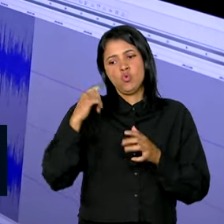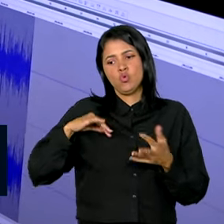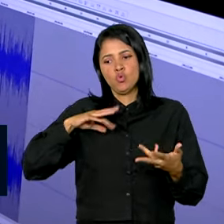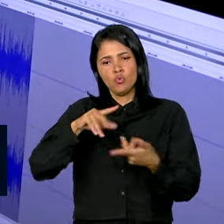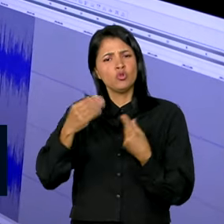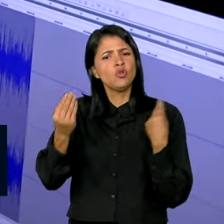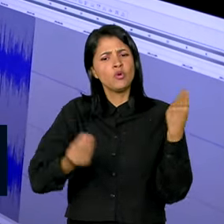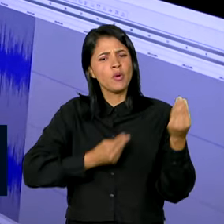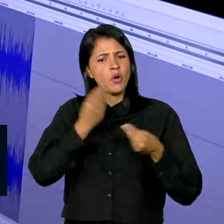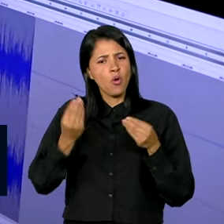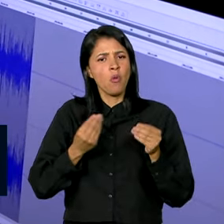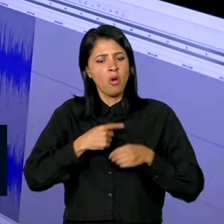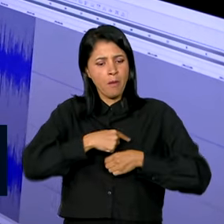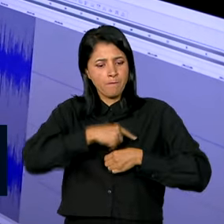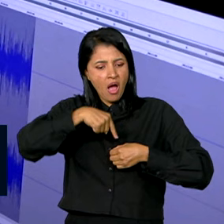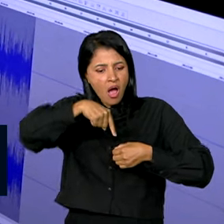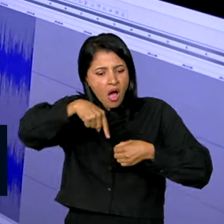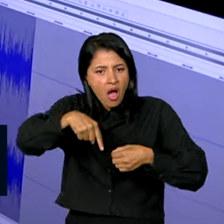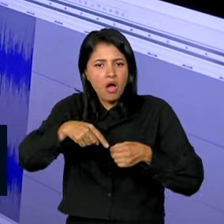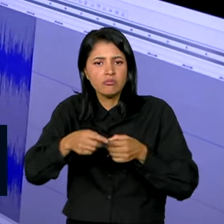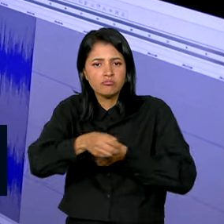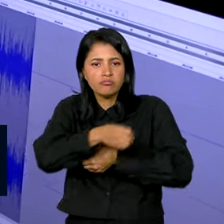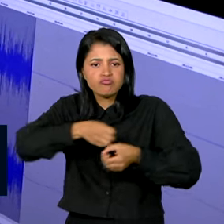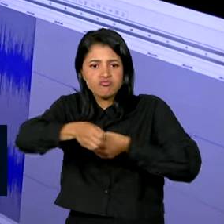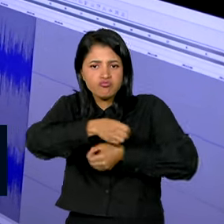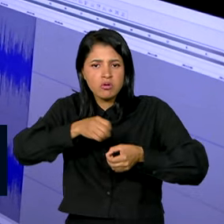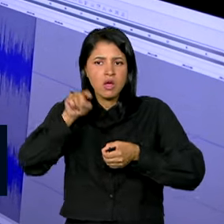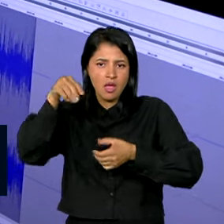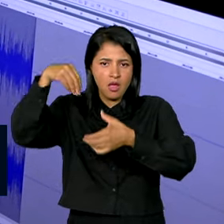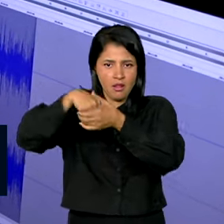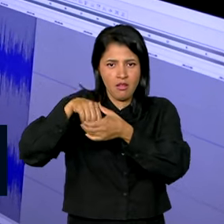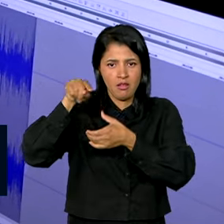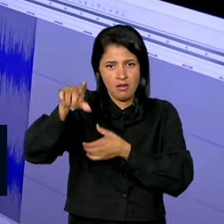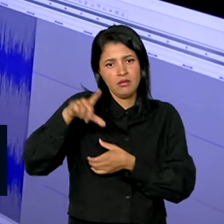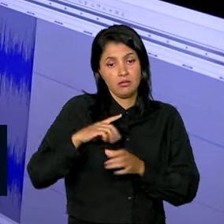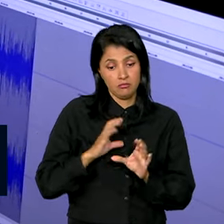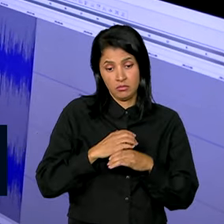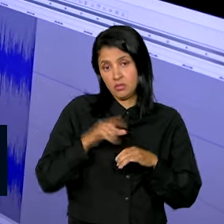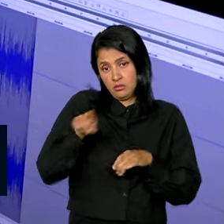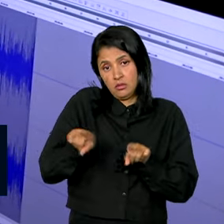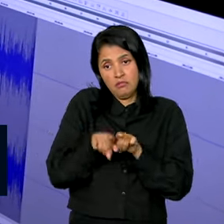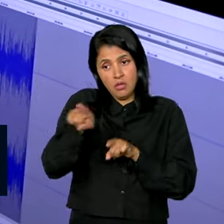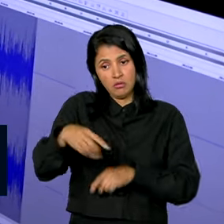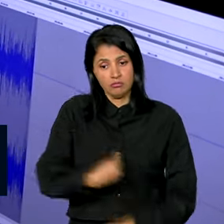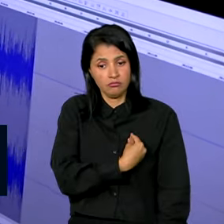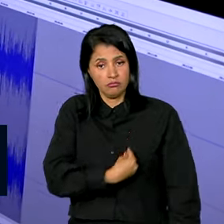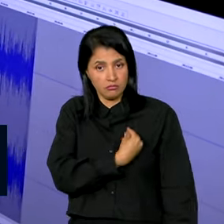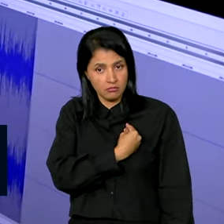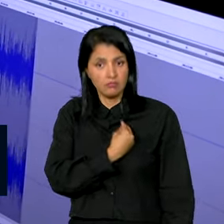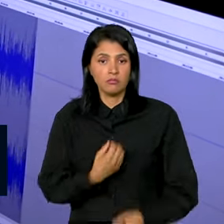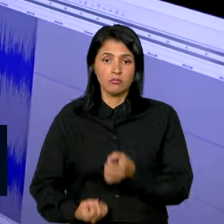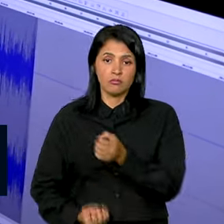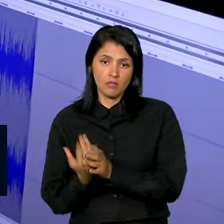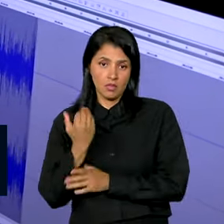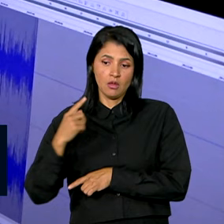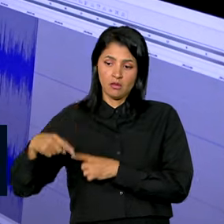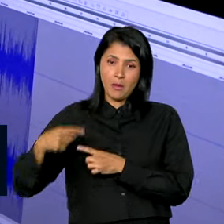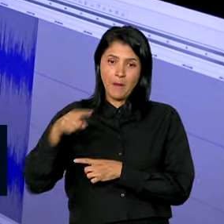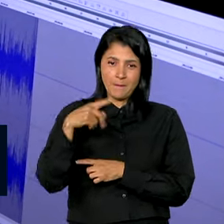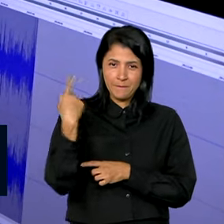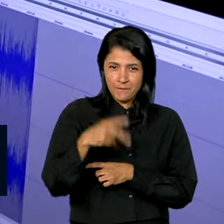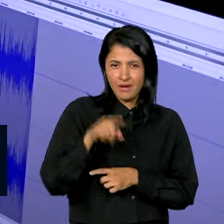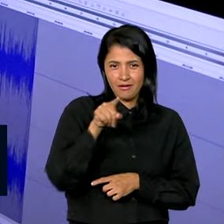como o acelerador de partículas é lá, então o laboratório fica lá. Então você cria um ciclo que, para